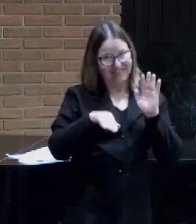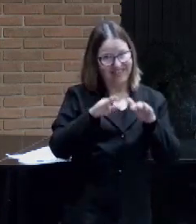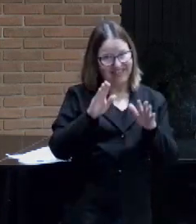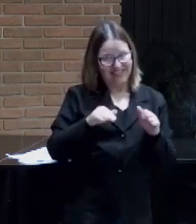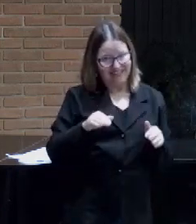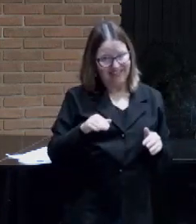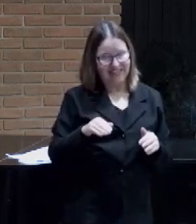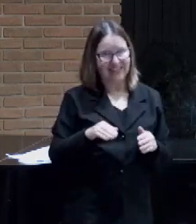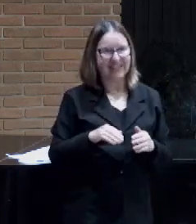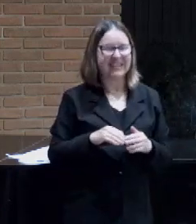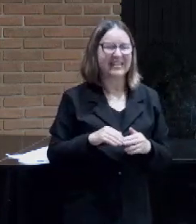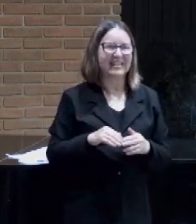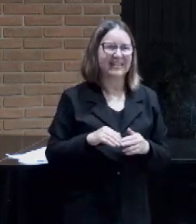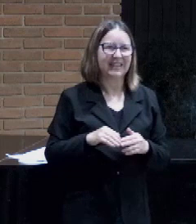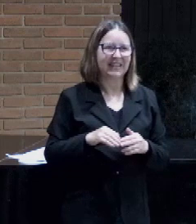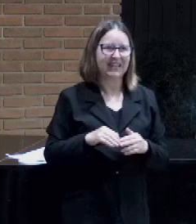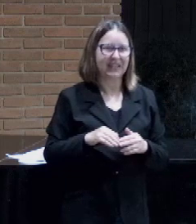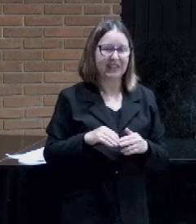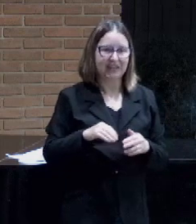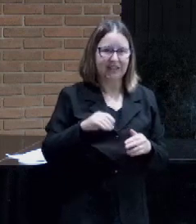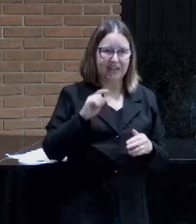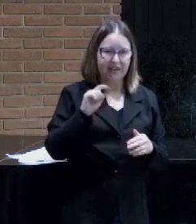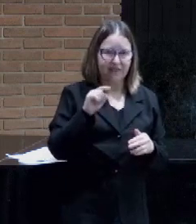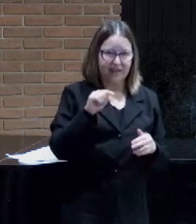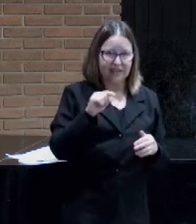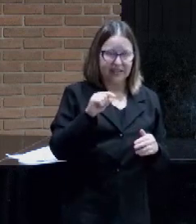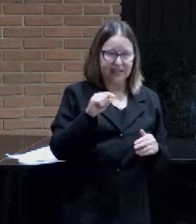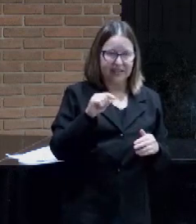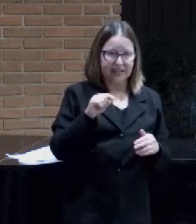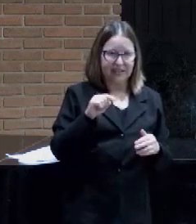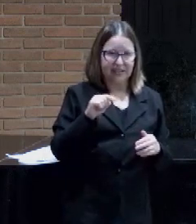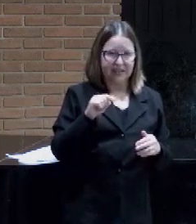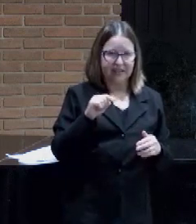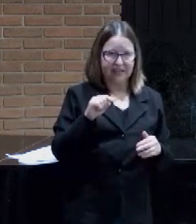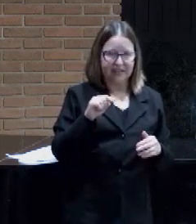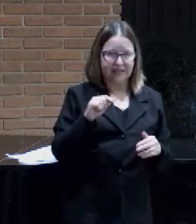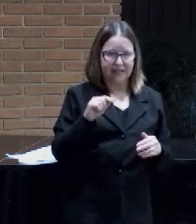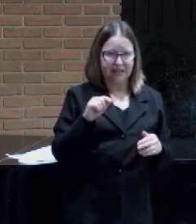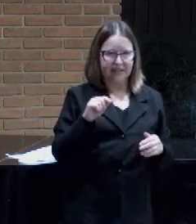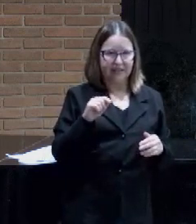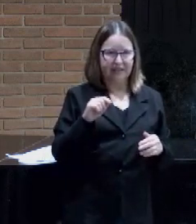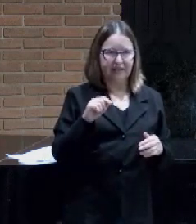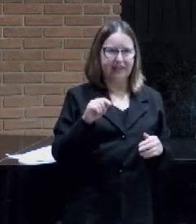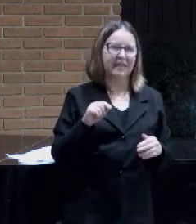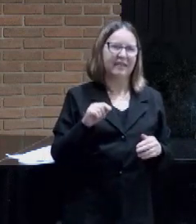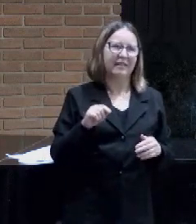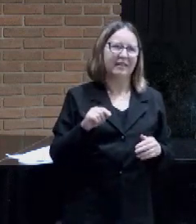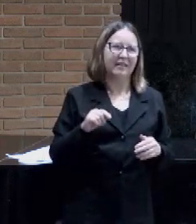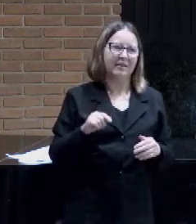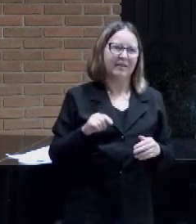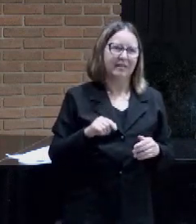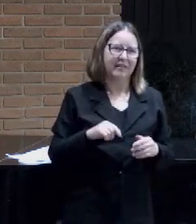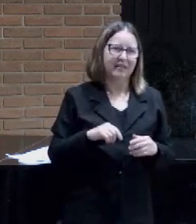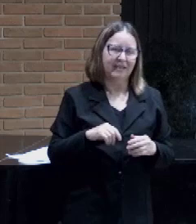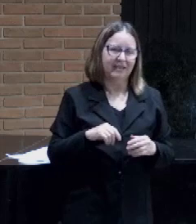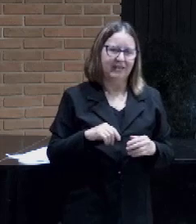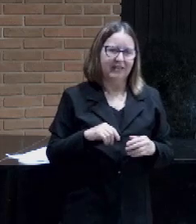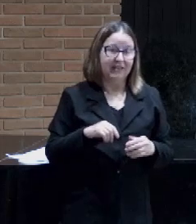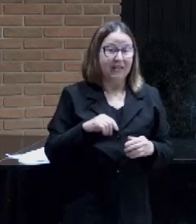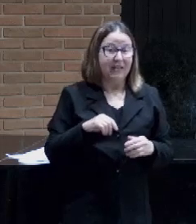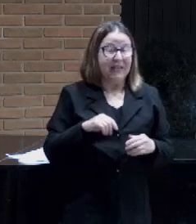está na barriga dentro dele, é para você poder pregar o evangelho para alguém, para você poder se compadecer da dificuldade, se compadecer da